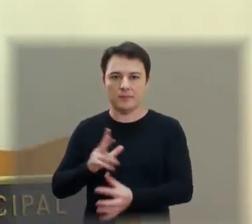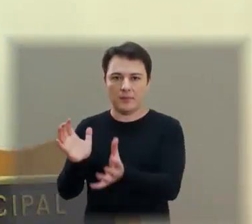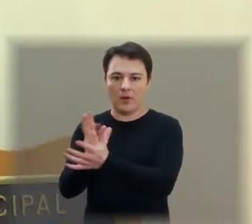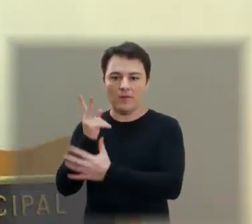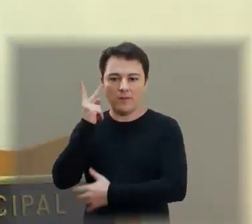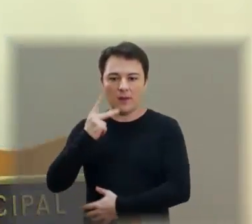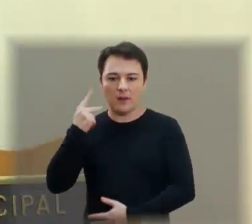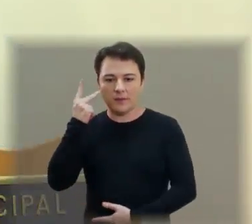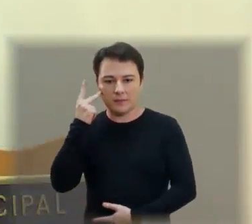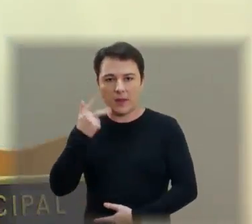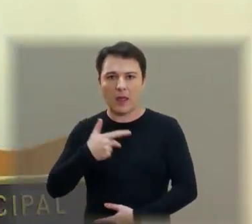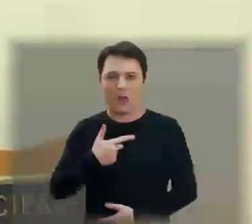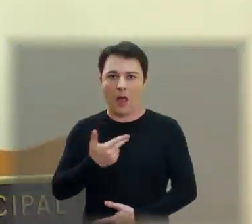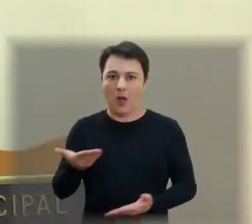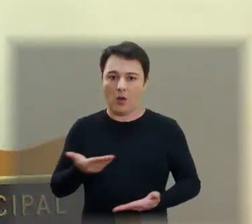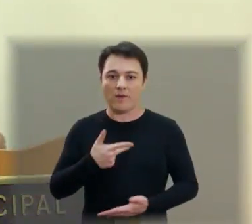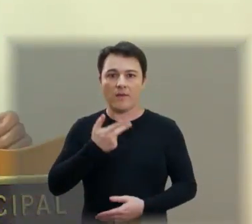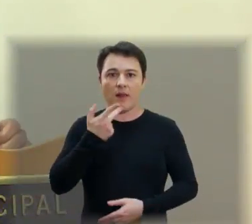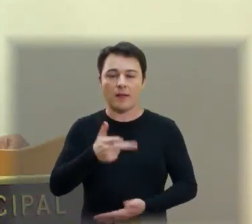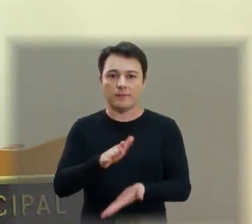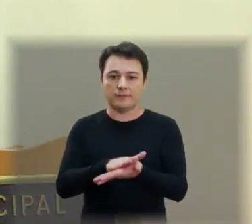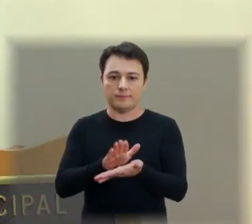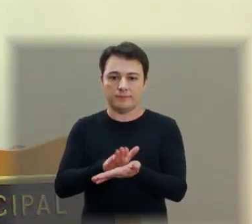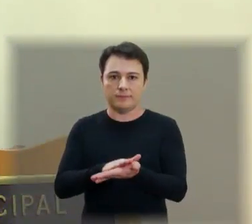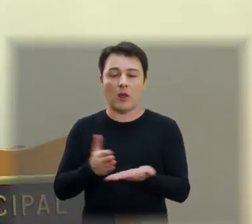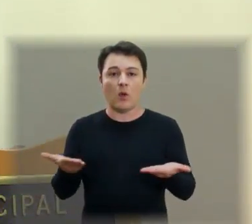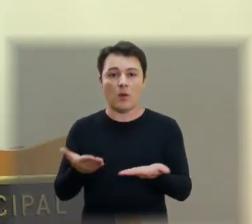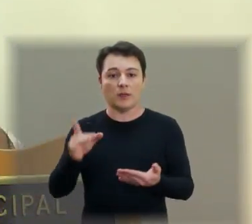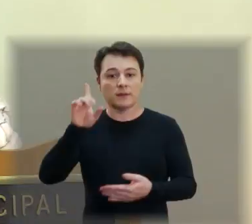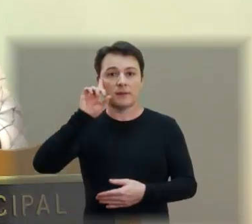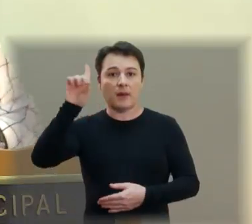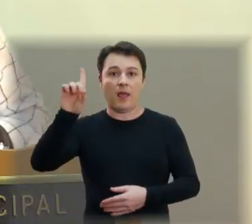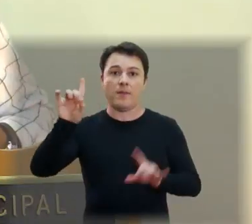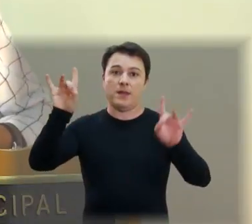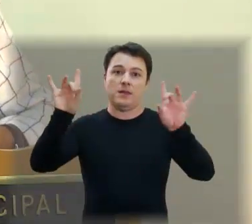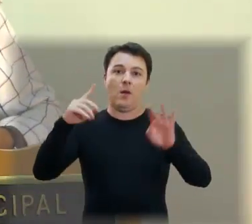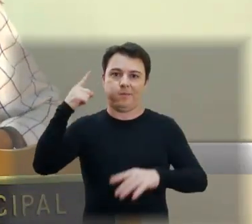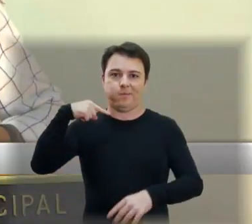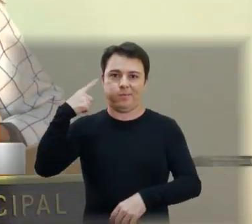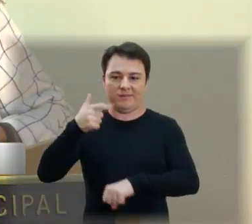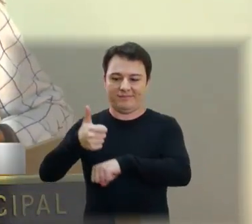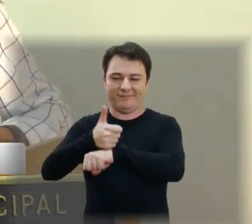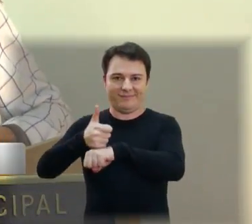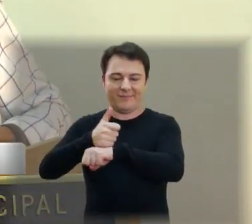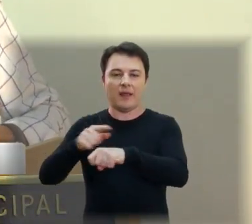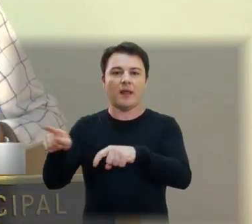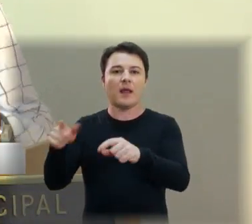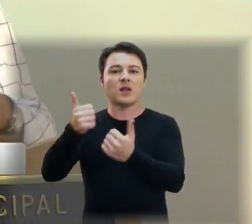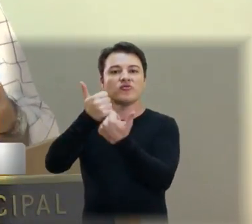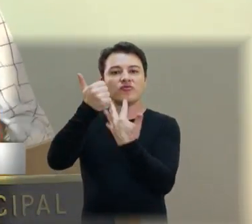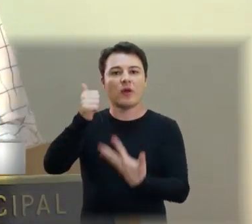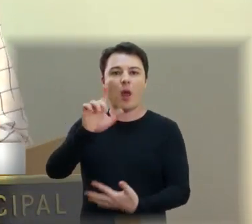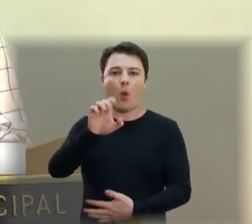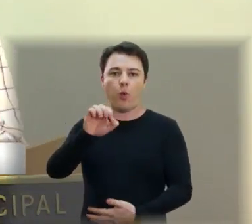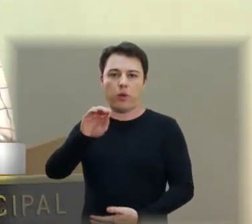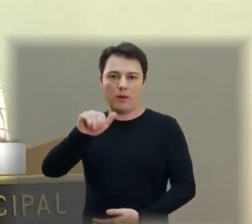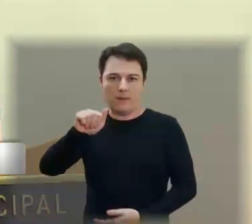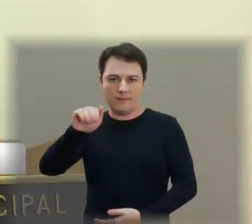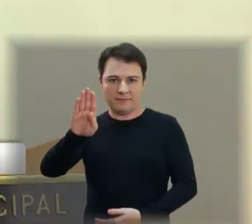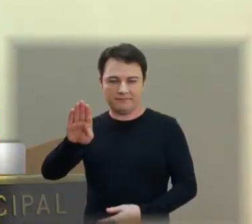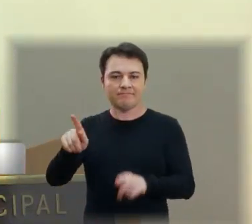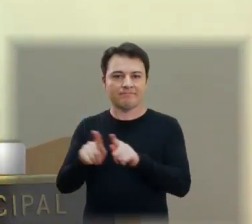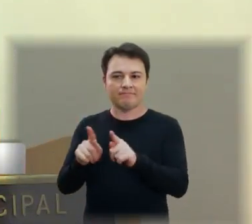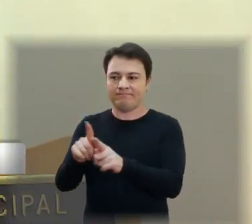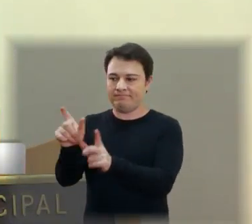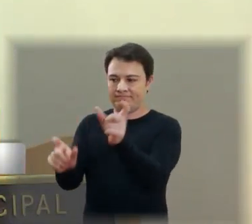colegas. Começo aqui já parabenizando, então, o Dia do Advogado hoje, a diretoria da OAB, os nossos colegas aqui